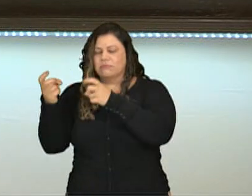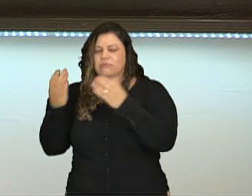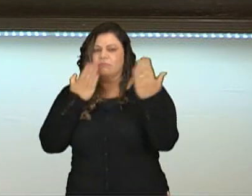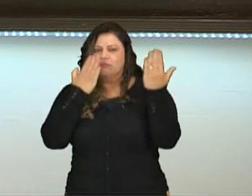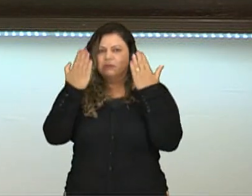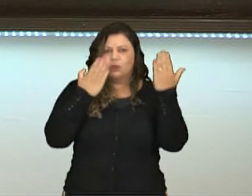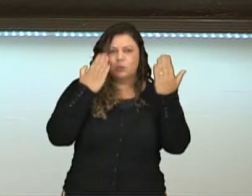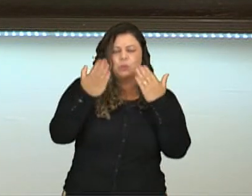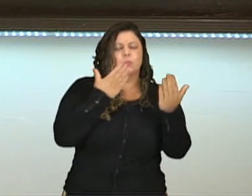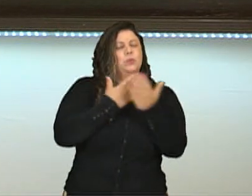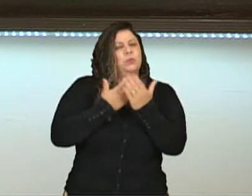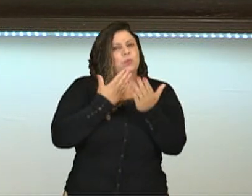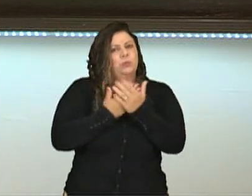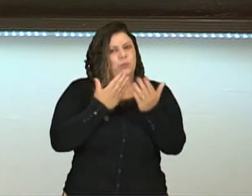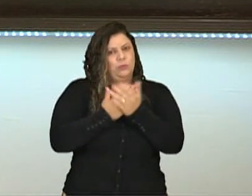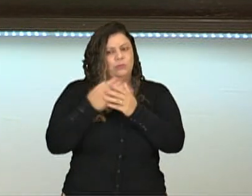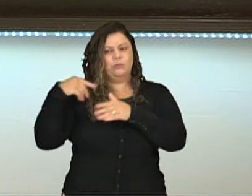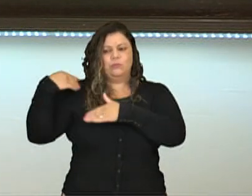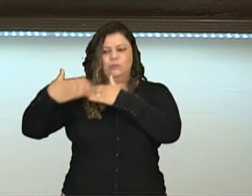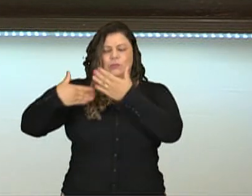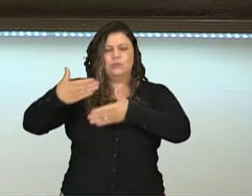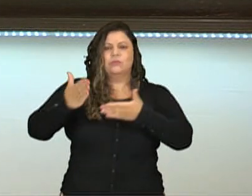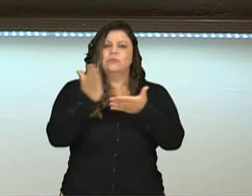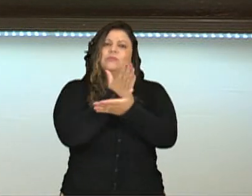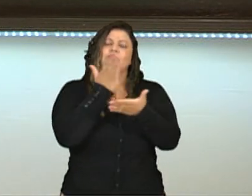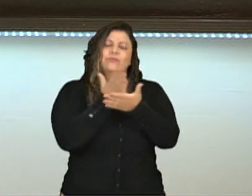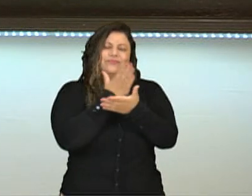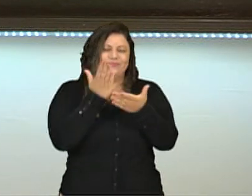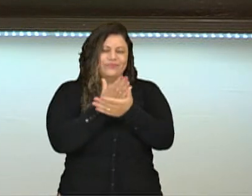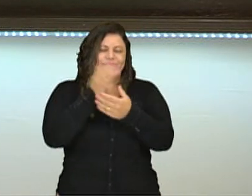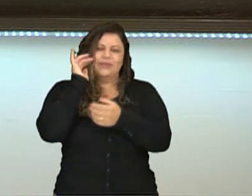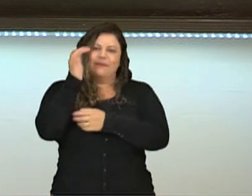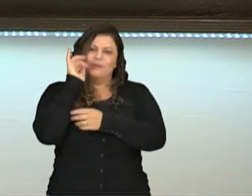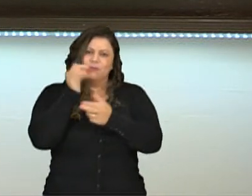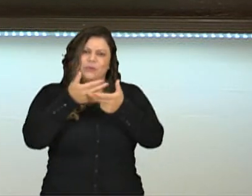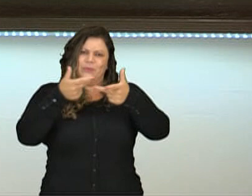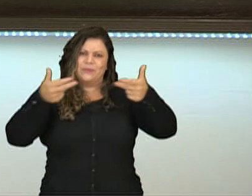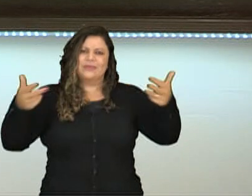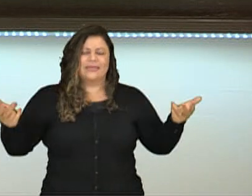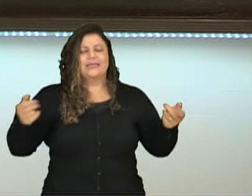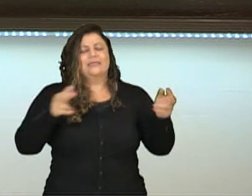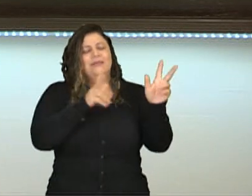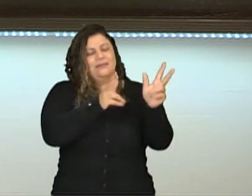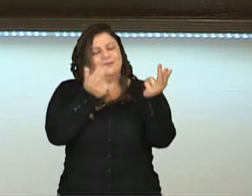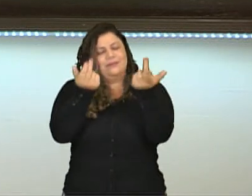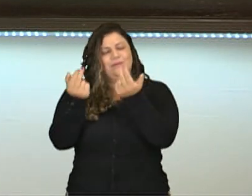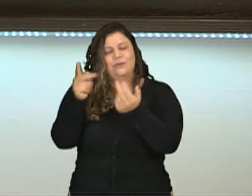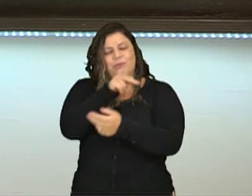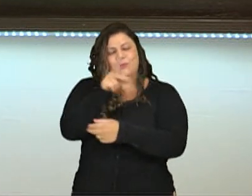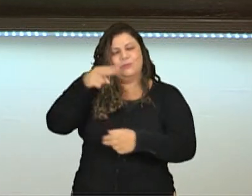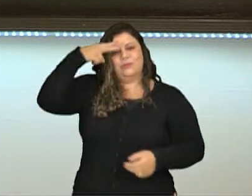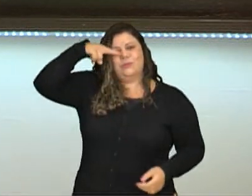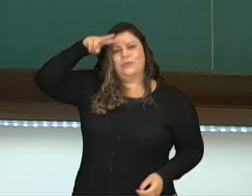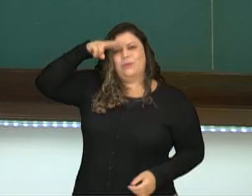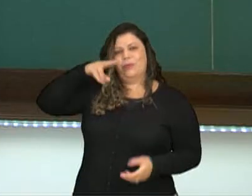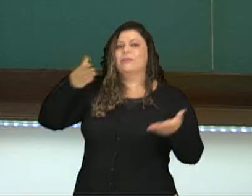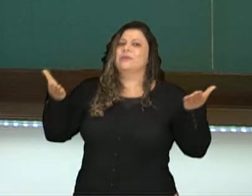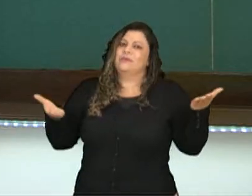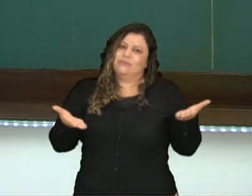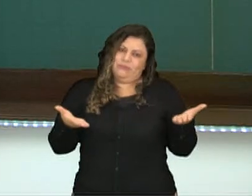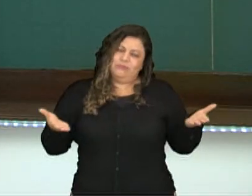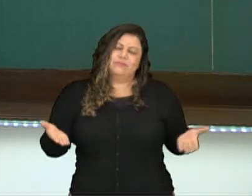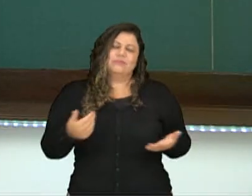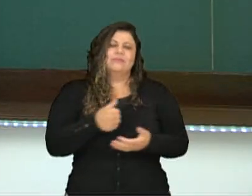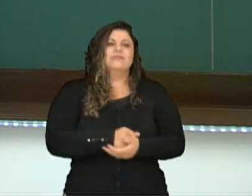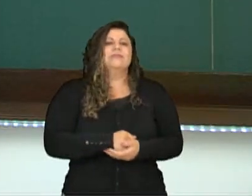faziam um estudo, um livro, enfim, e contar aquela história, assim como o professor Roberto está fazendo hoje. E tem